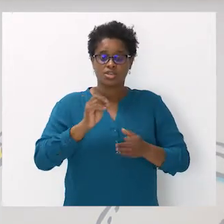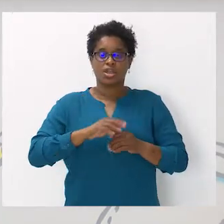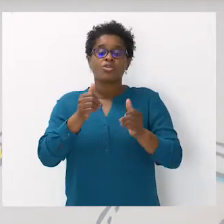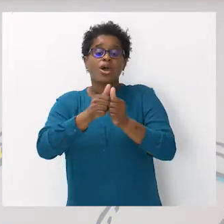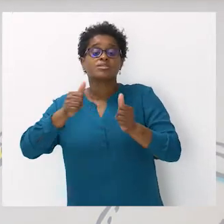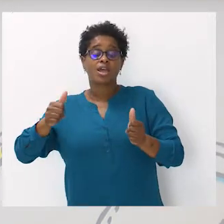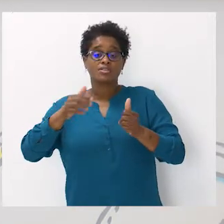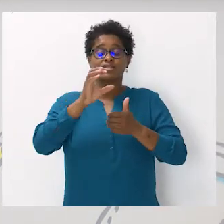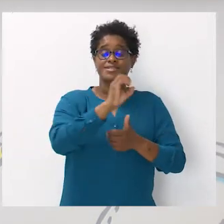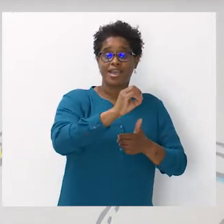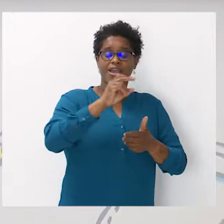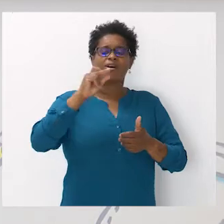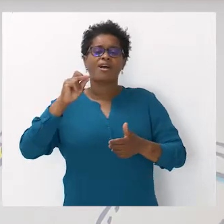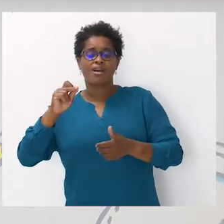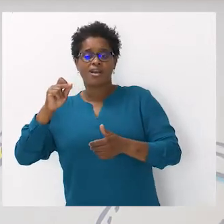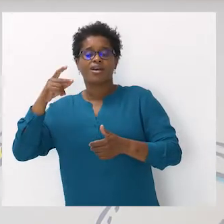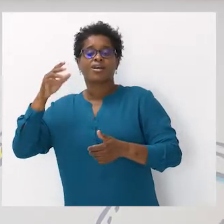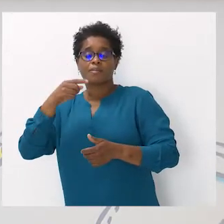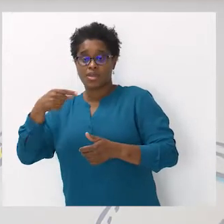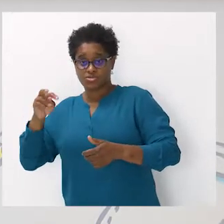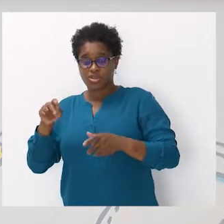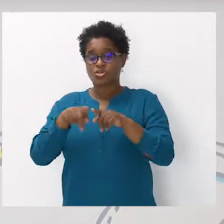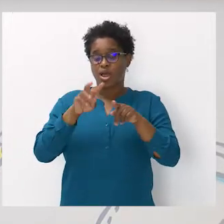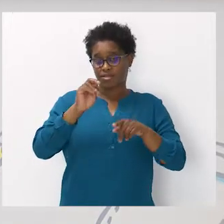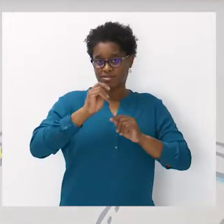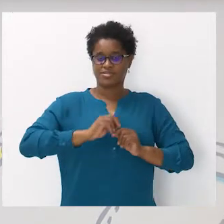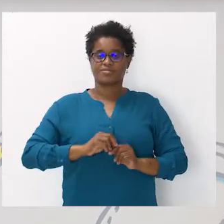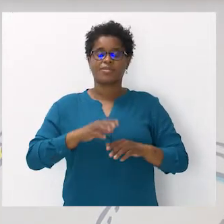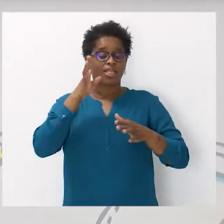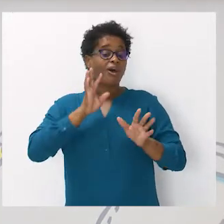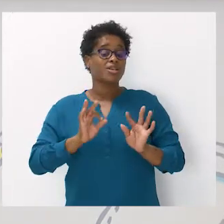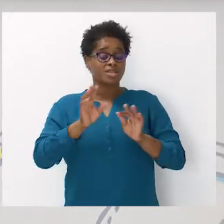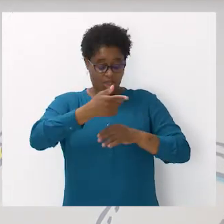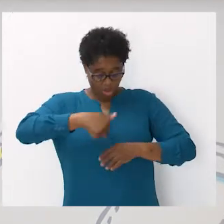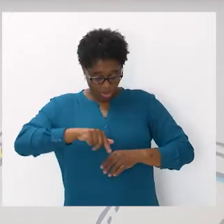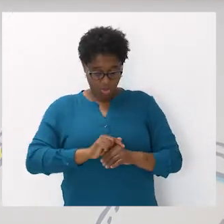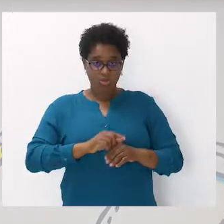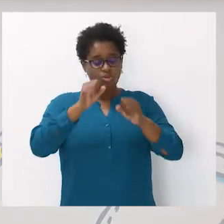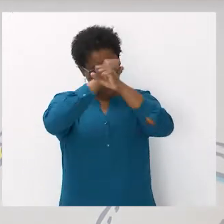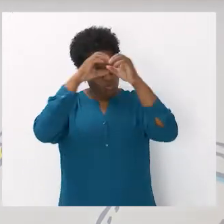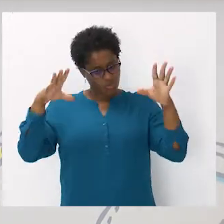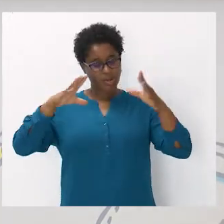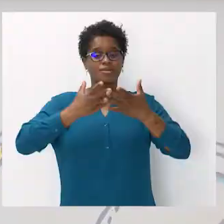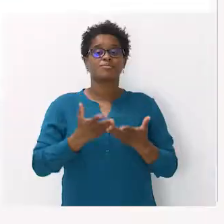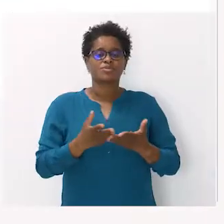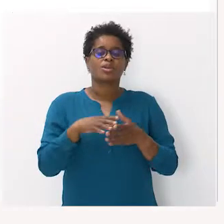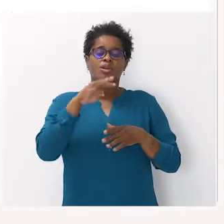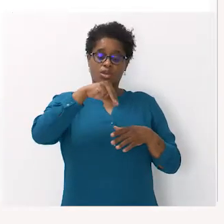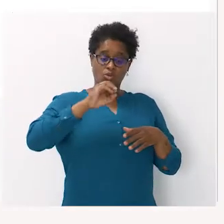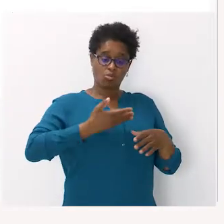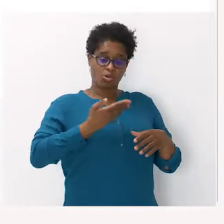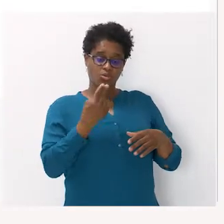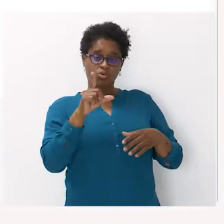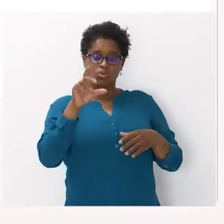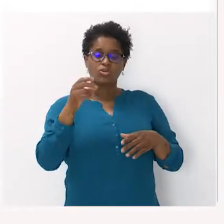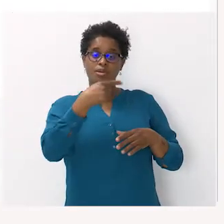Então, a distância de 0 até menos 3 é igual a 3. Assim, nós concluímos que o módulo